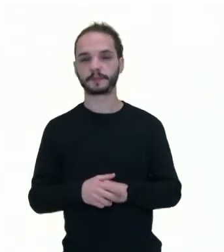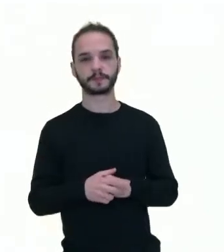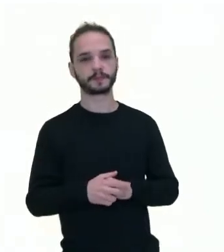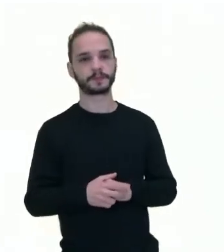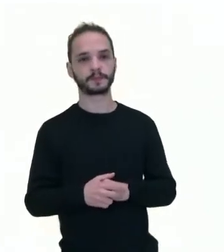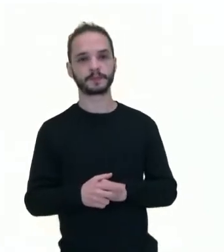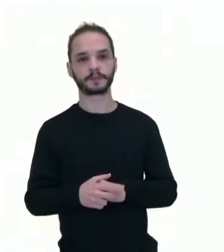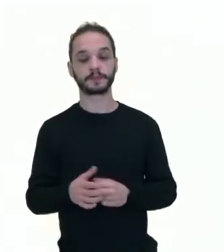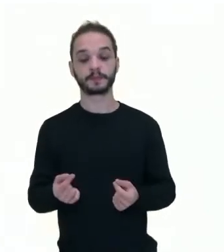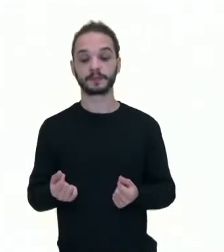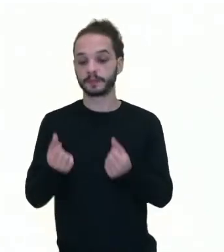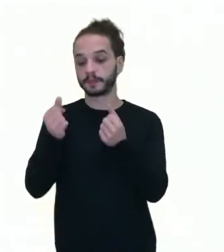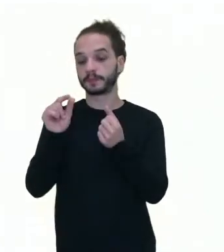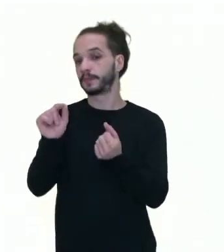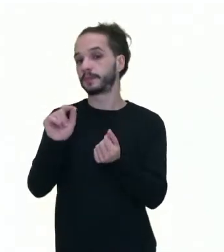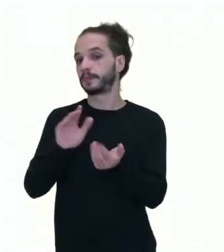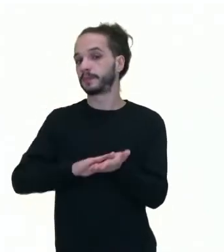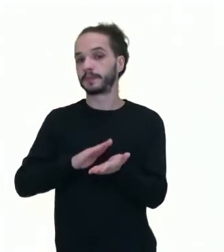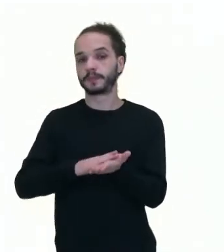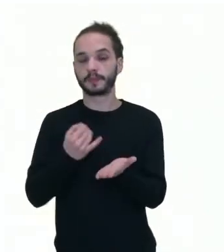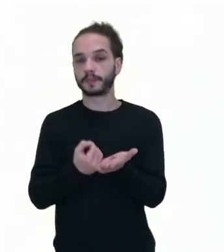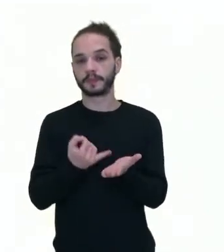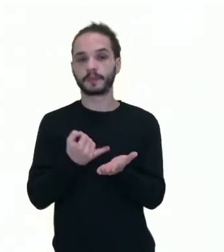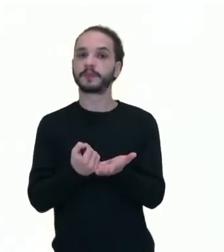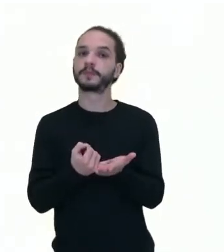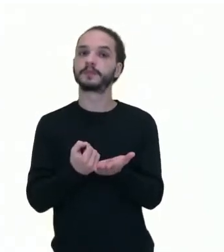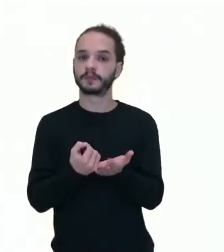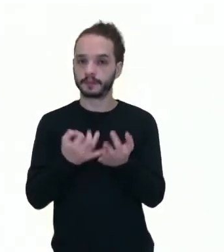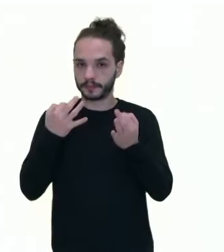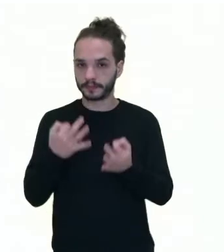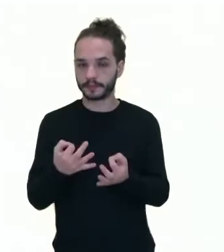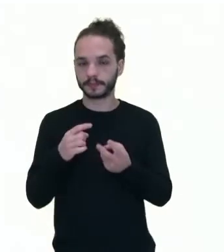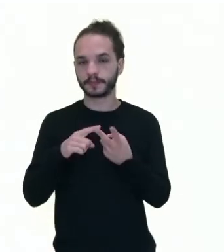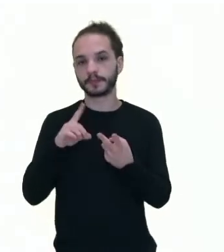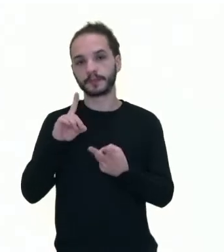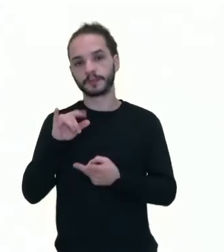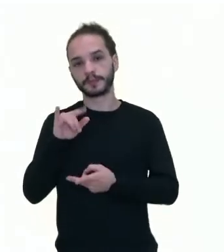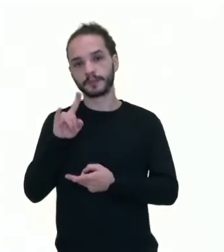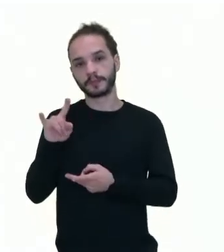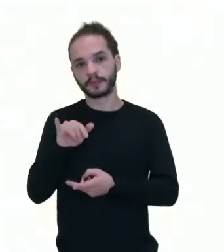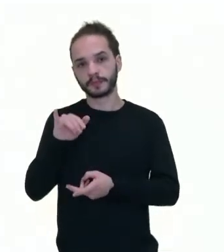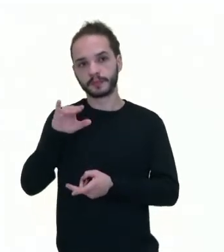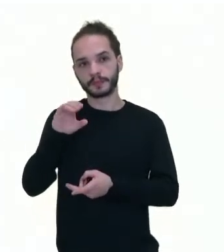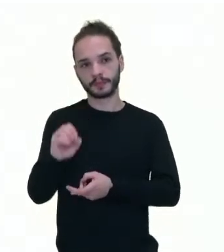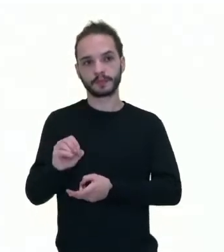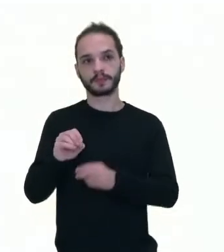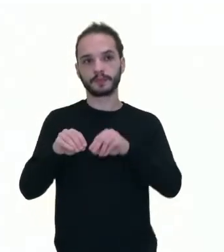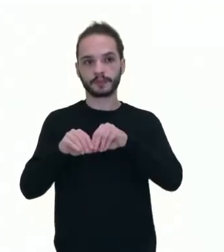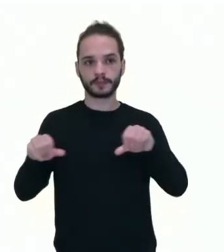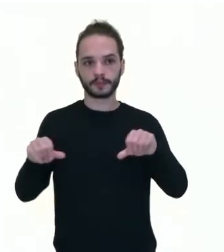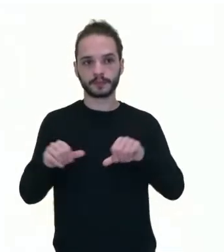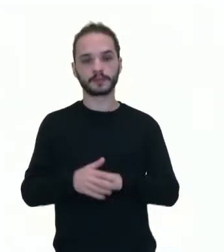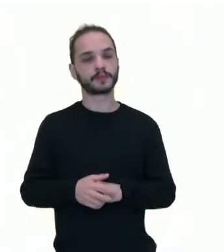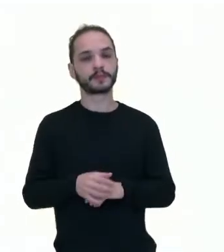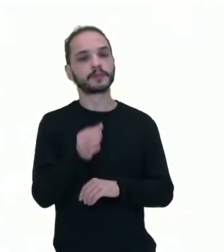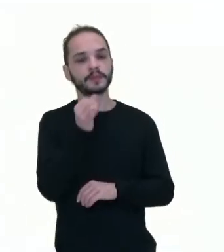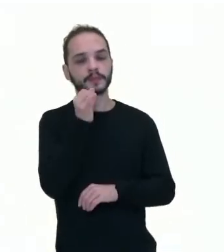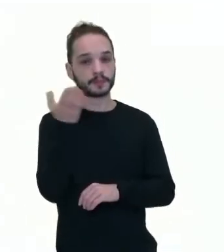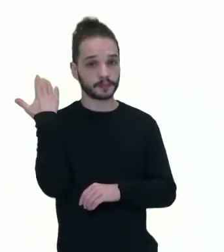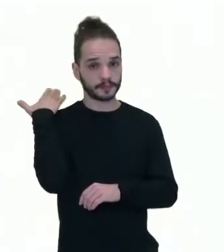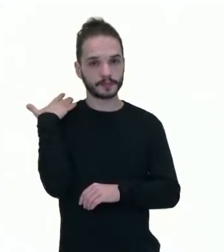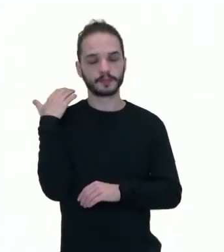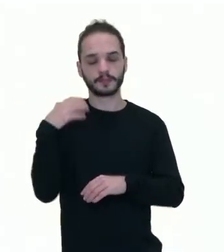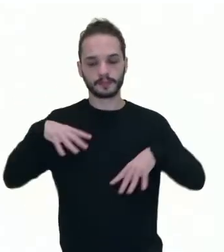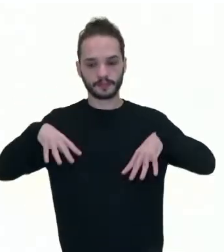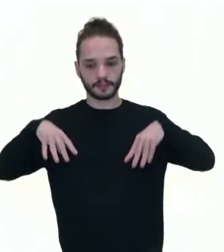riqueza ela vinha da cobrança de impostos, certo? De dízimos, né, em terras, porque vamos lembrar que na Idade Média a gente